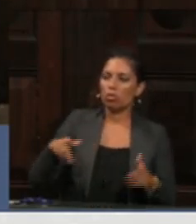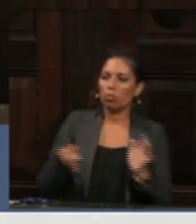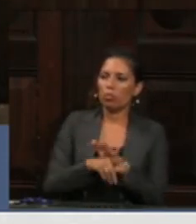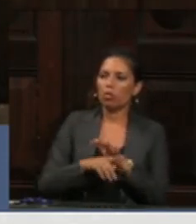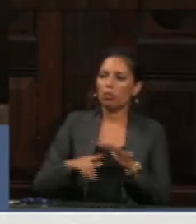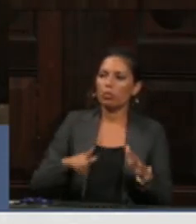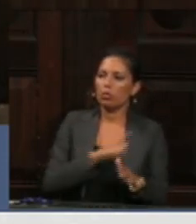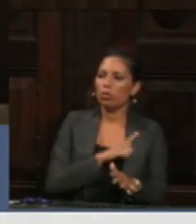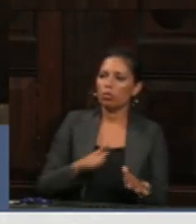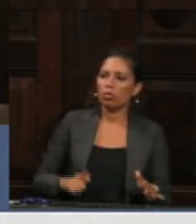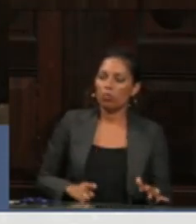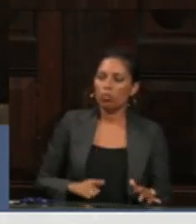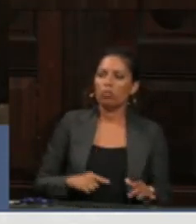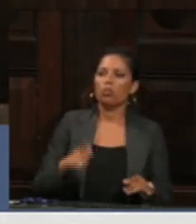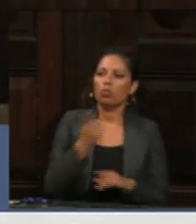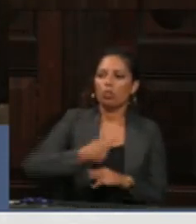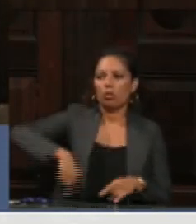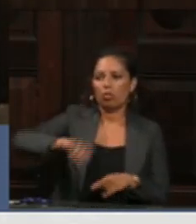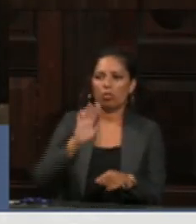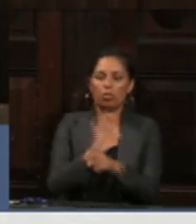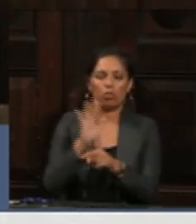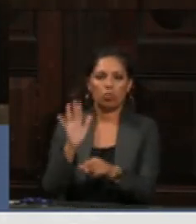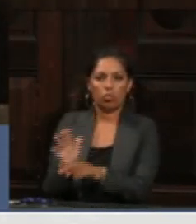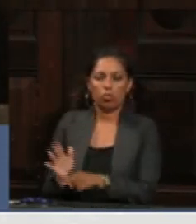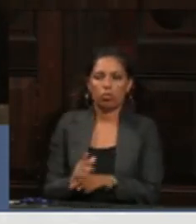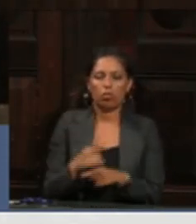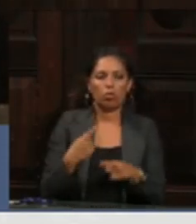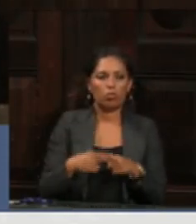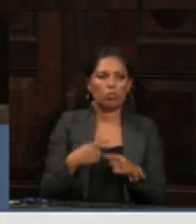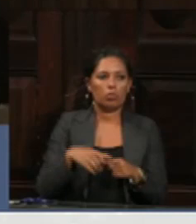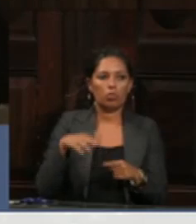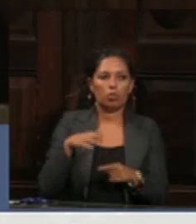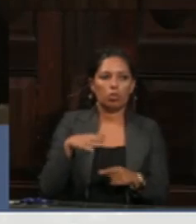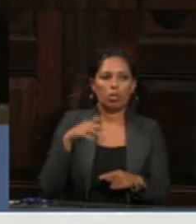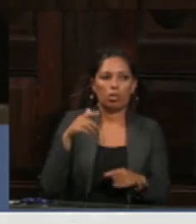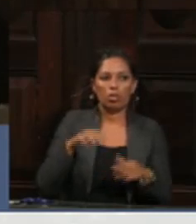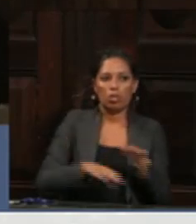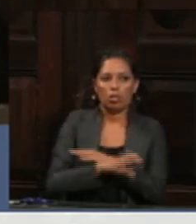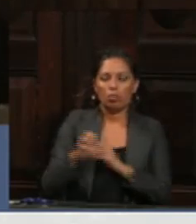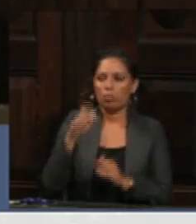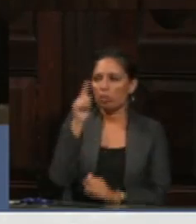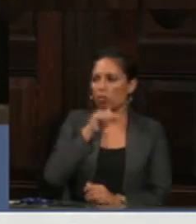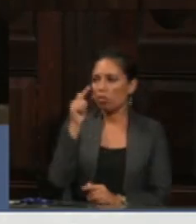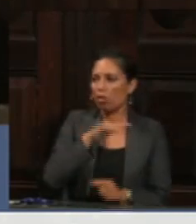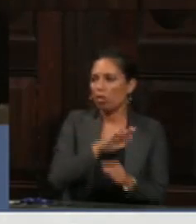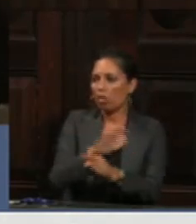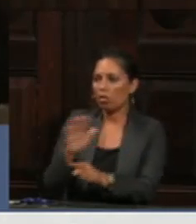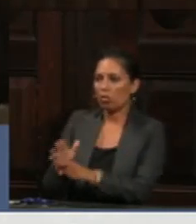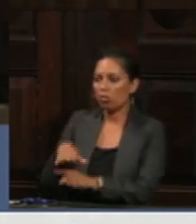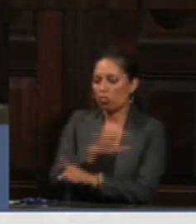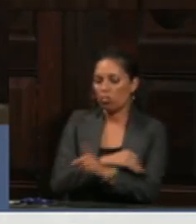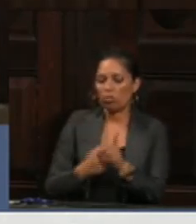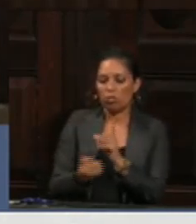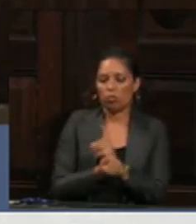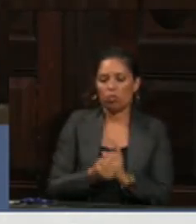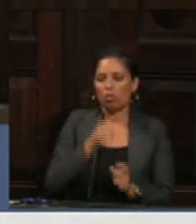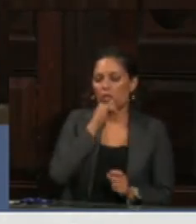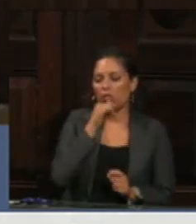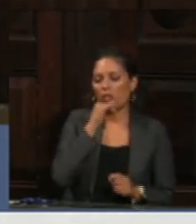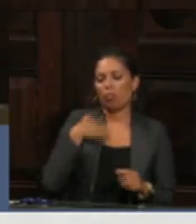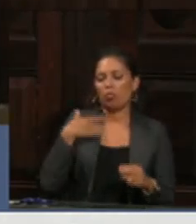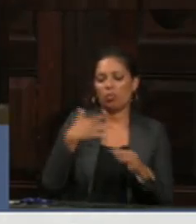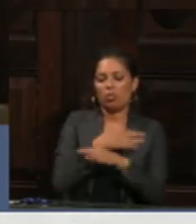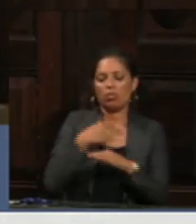com investimentos, porque a SEDAI tem uma finalidade social. Lá em Macaé, a